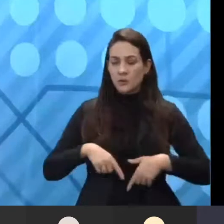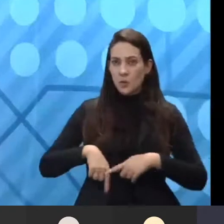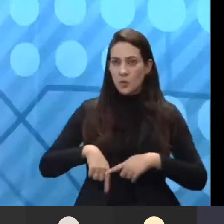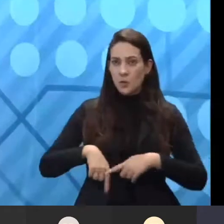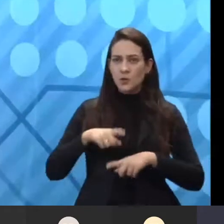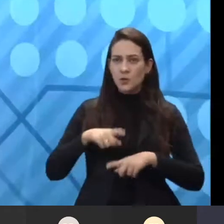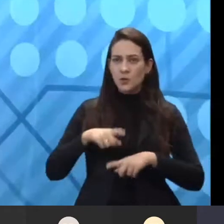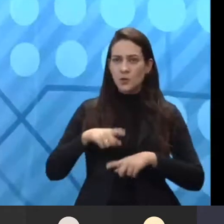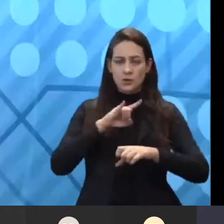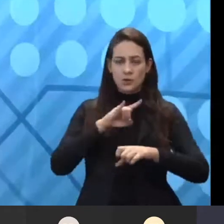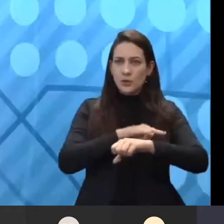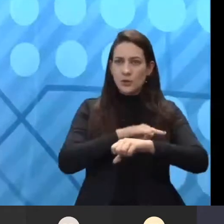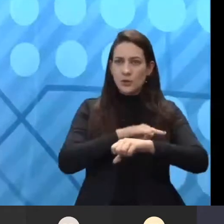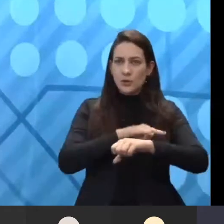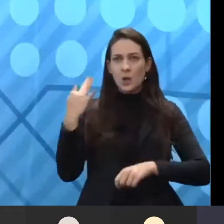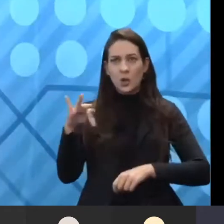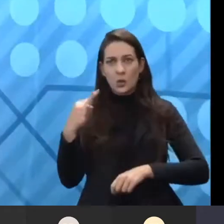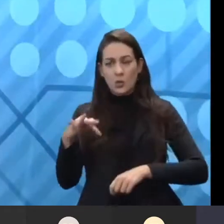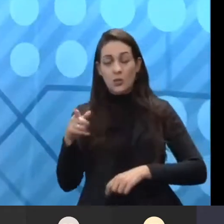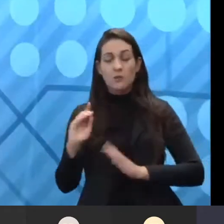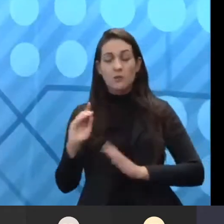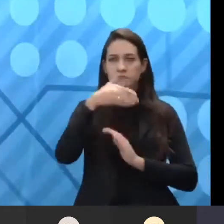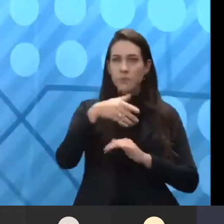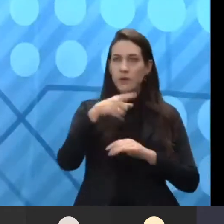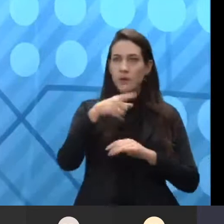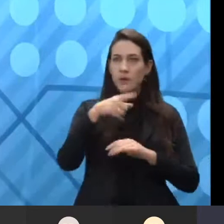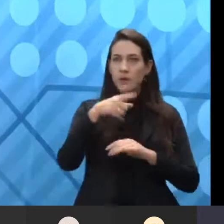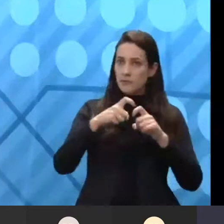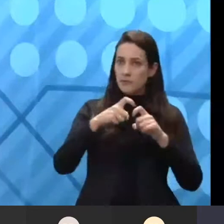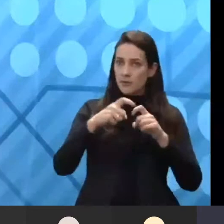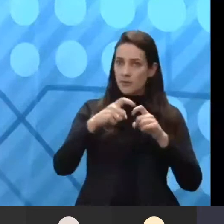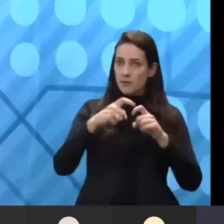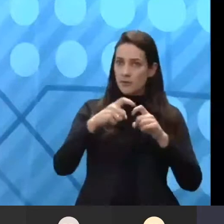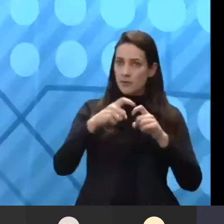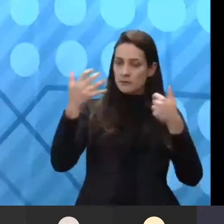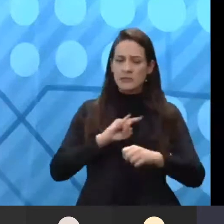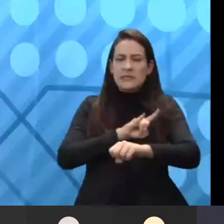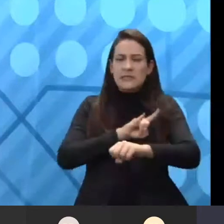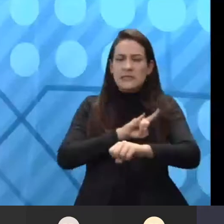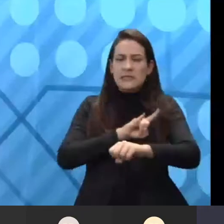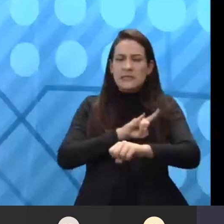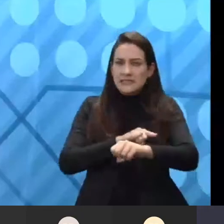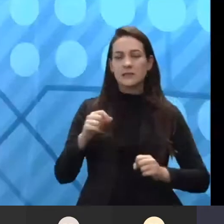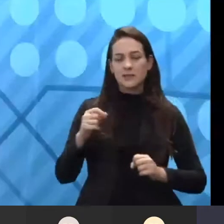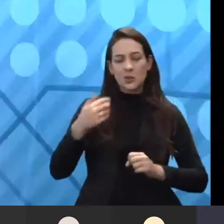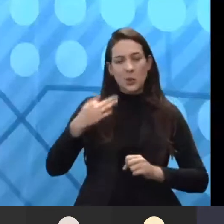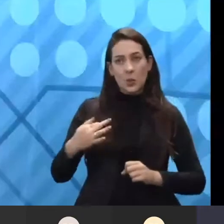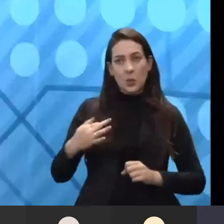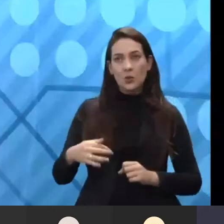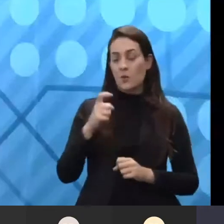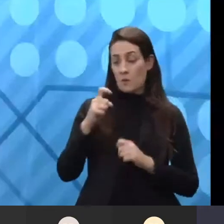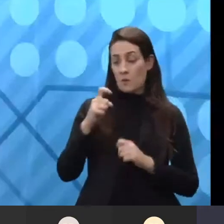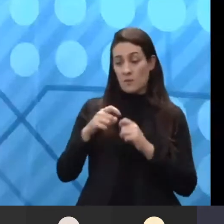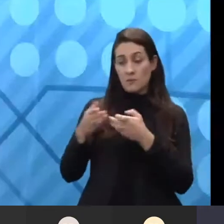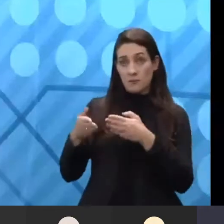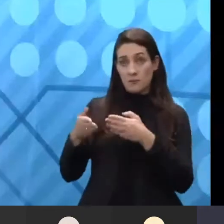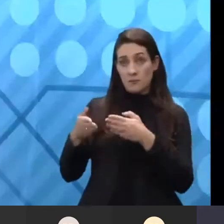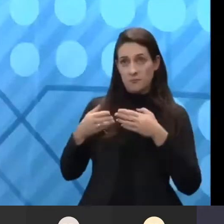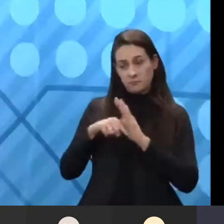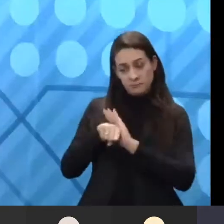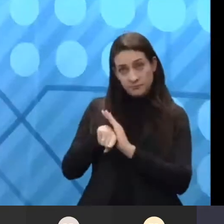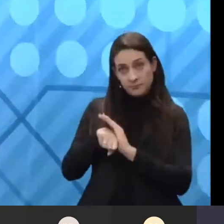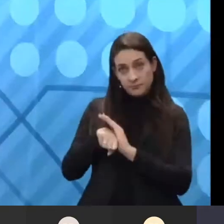que ele faz? Ele procura o médico. E aí, quando ele vai ao médico e relata os sintomas, o médico ele pede exames. E um